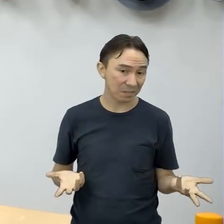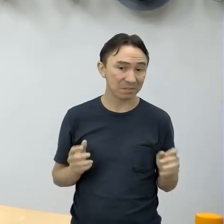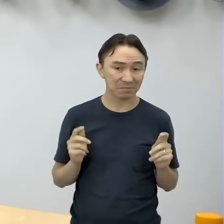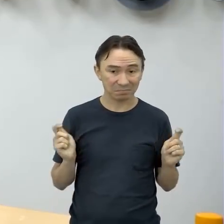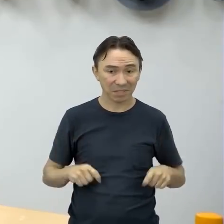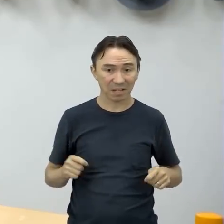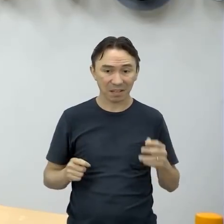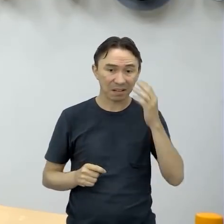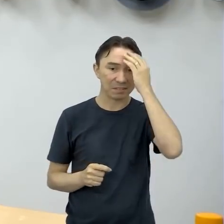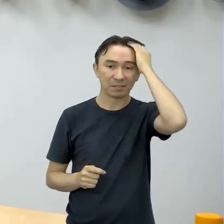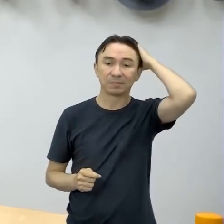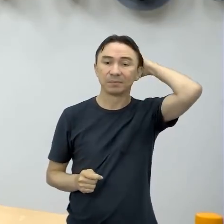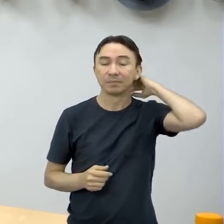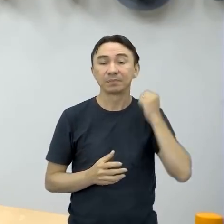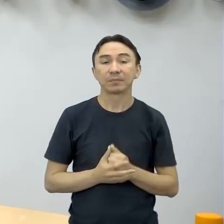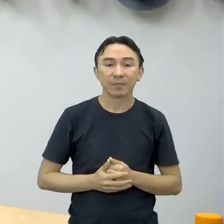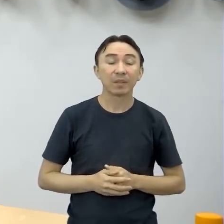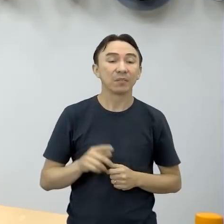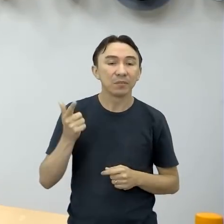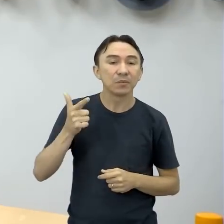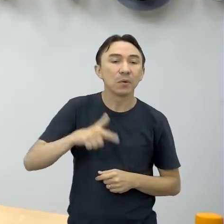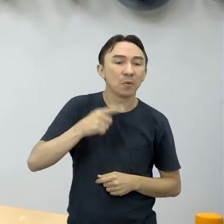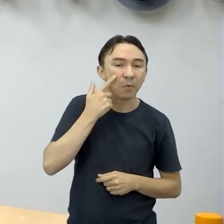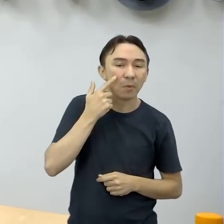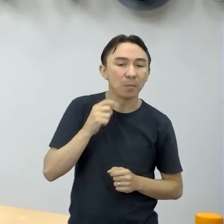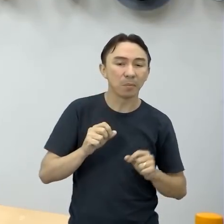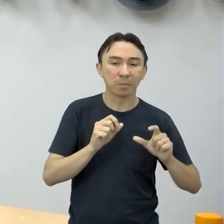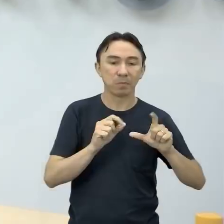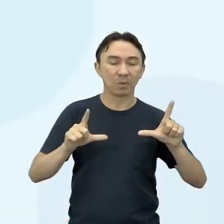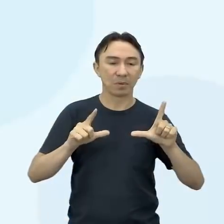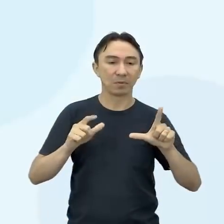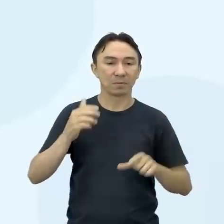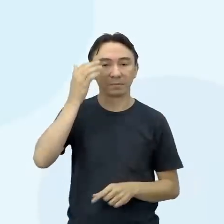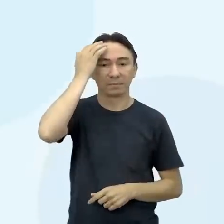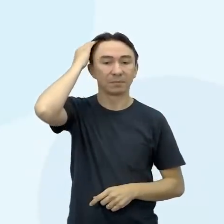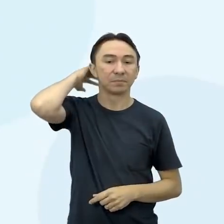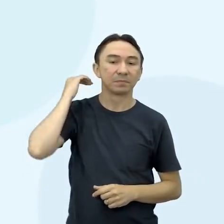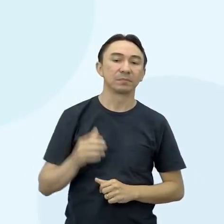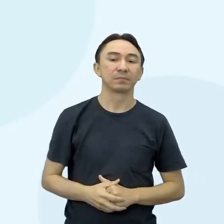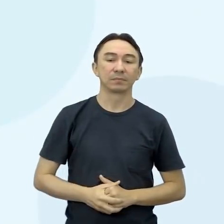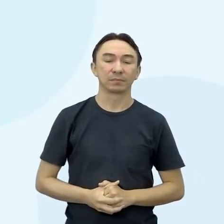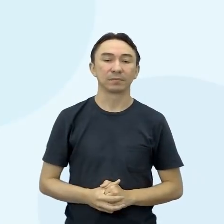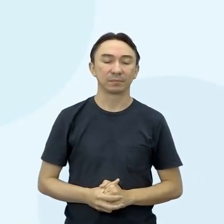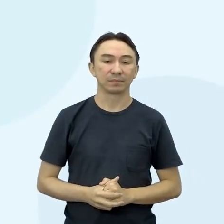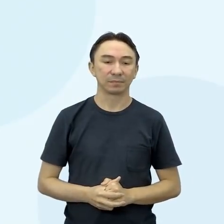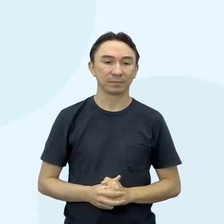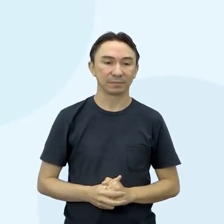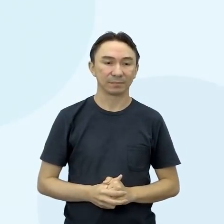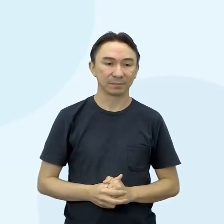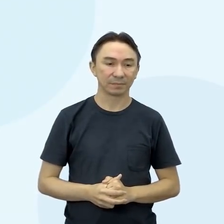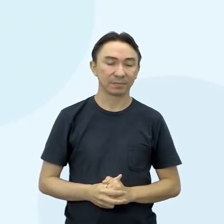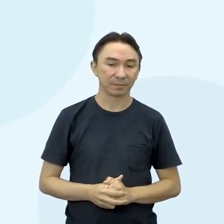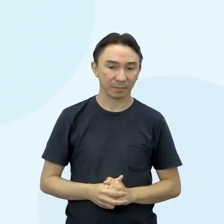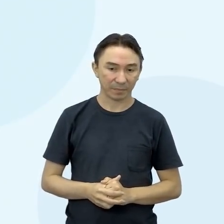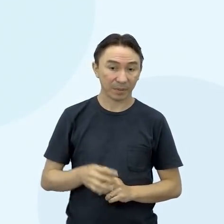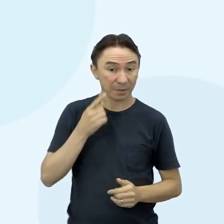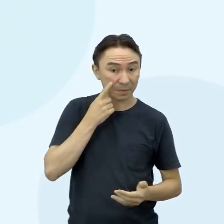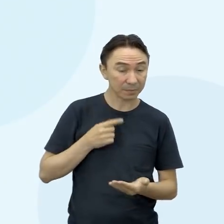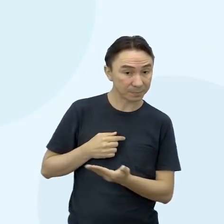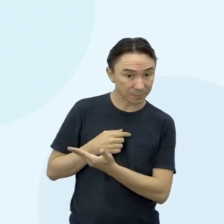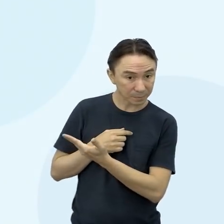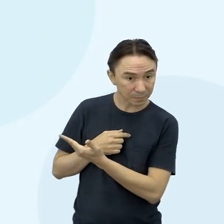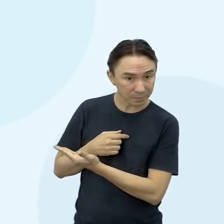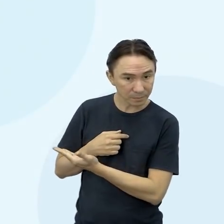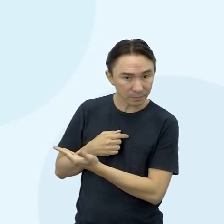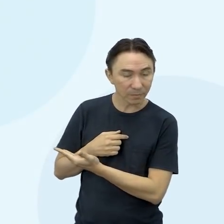De volta aí o quadro integrador, por gentileza. Por gentileza, o quadro integrador, isso. Então, veja que tem